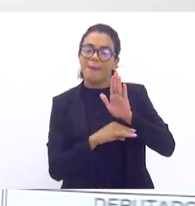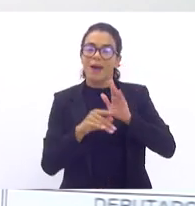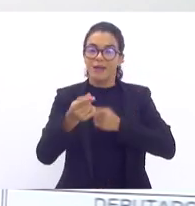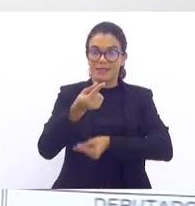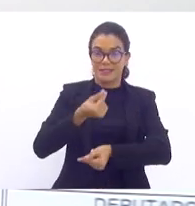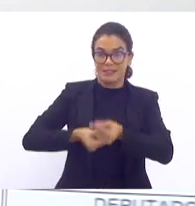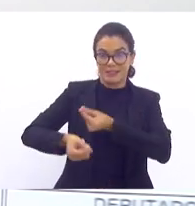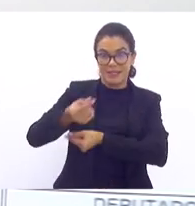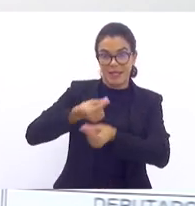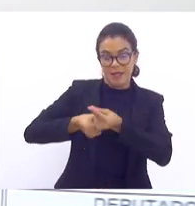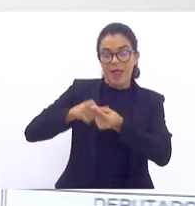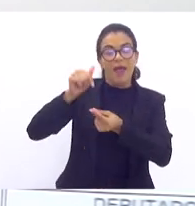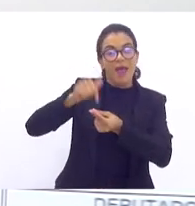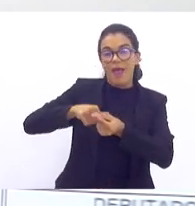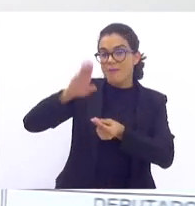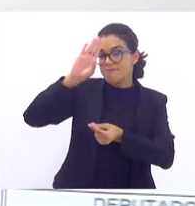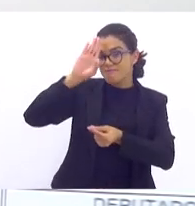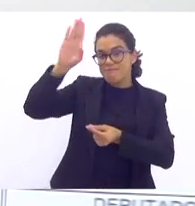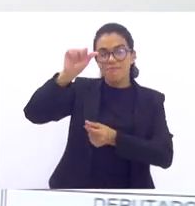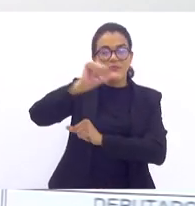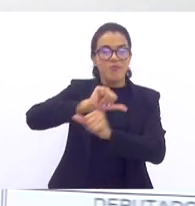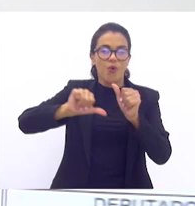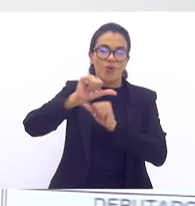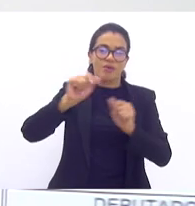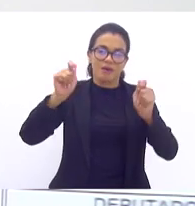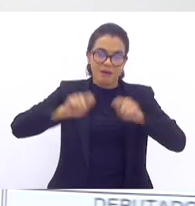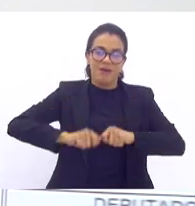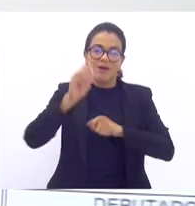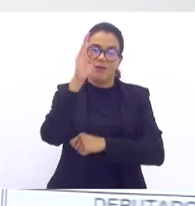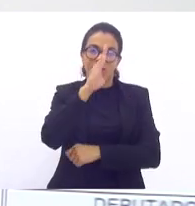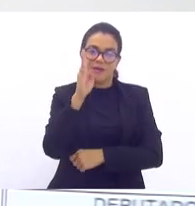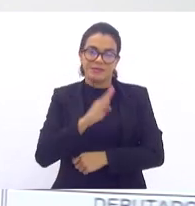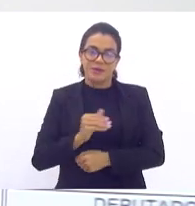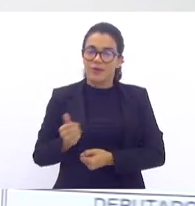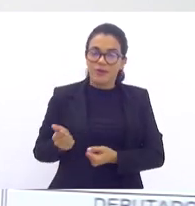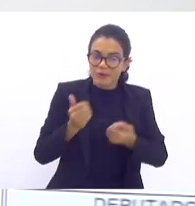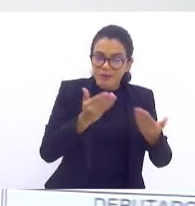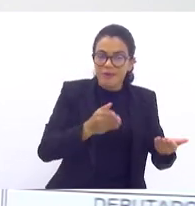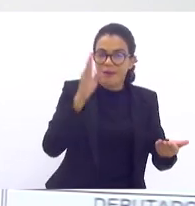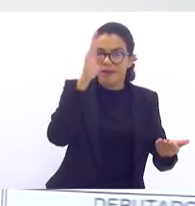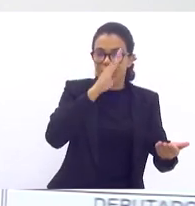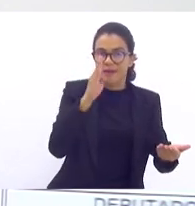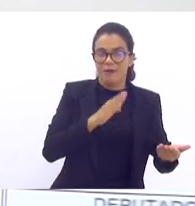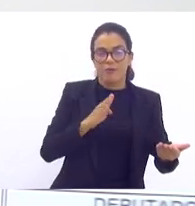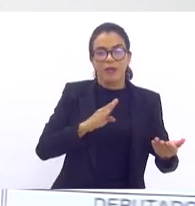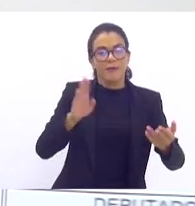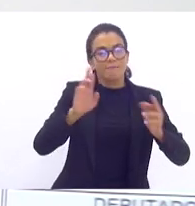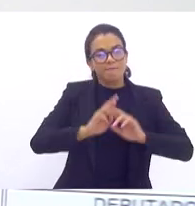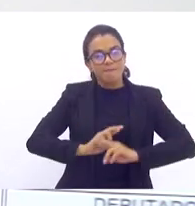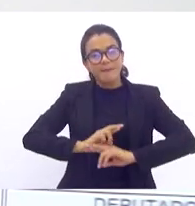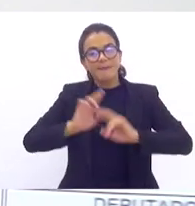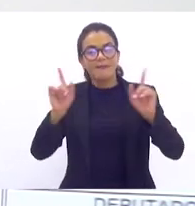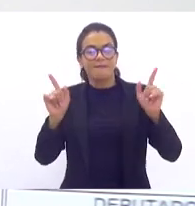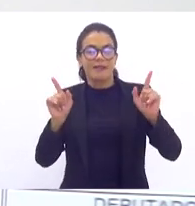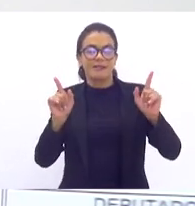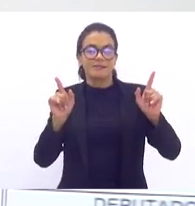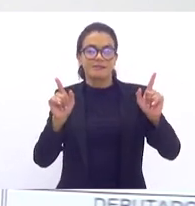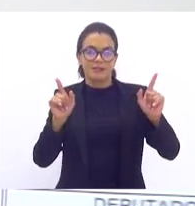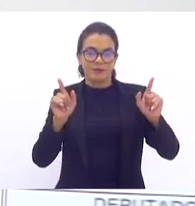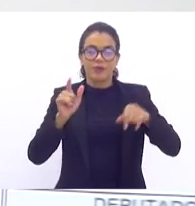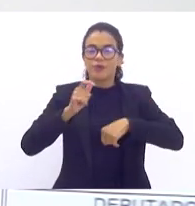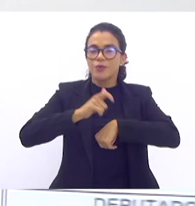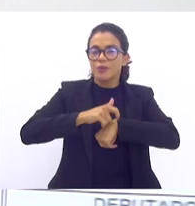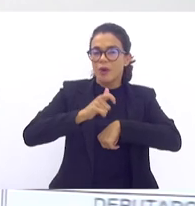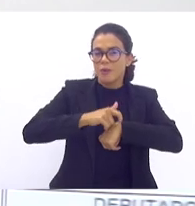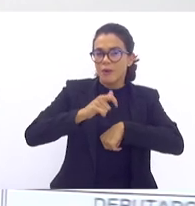a pauta que muda o Brasil é que a gente pode dar o Brasil um diferenciamento muito grande no